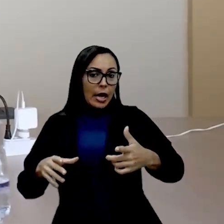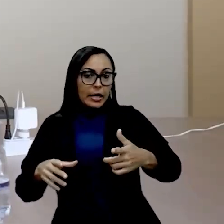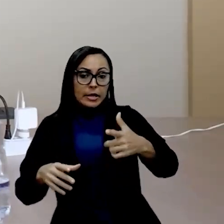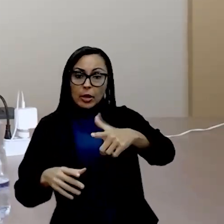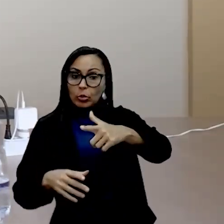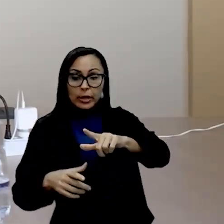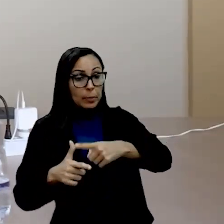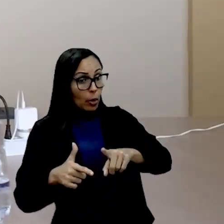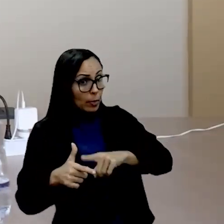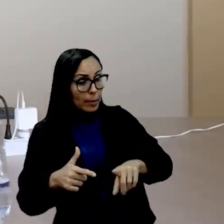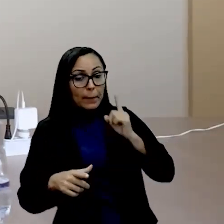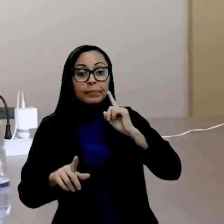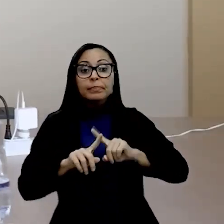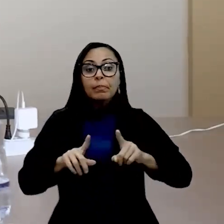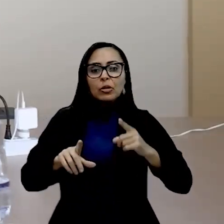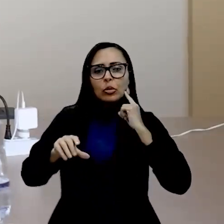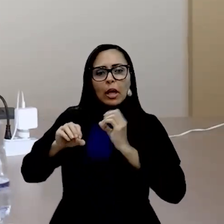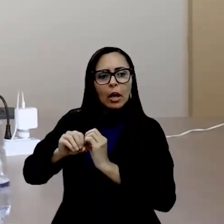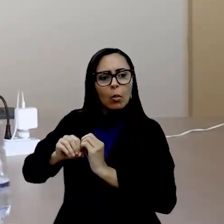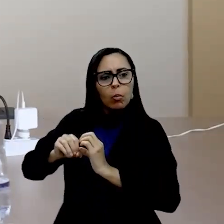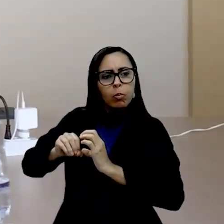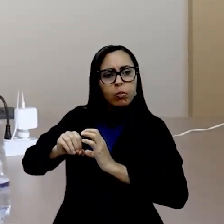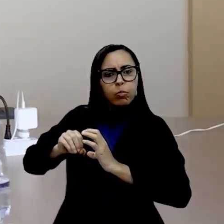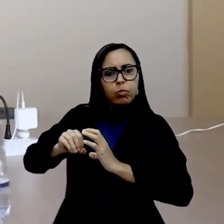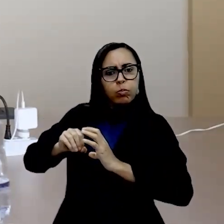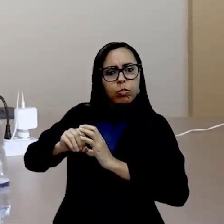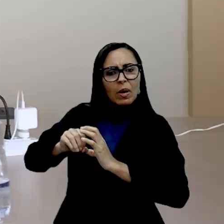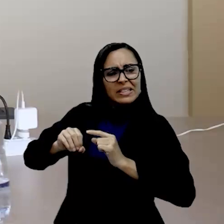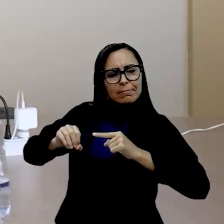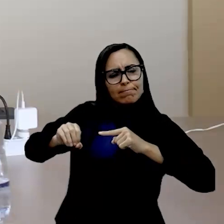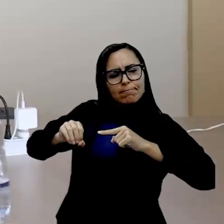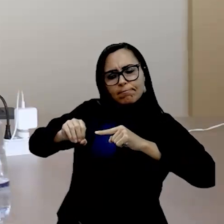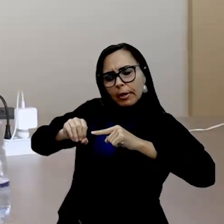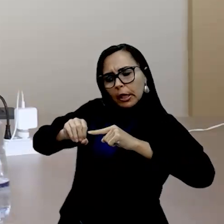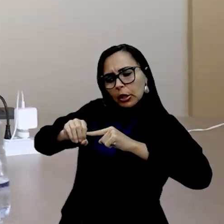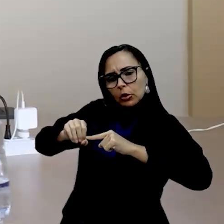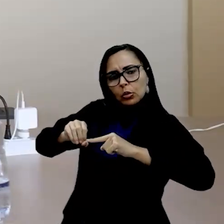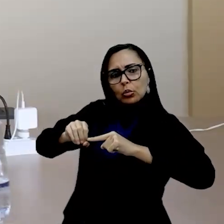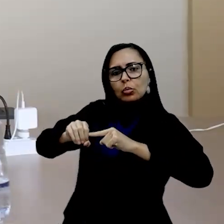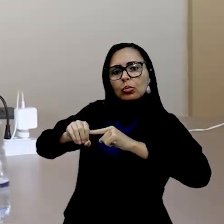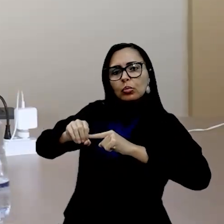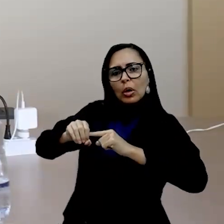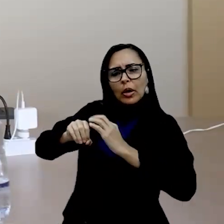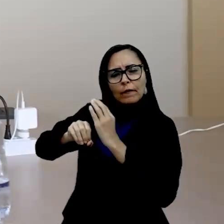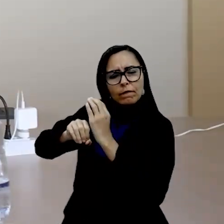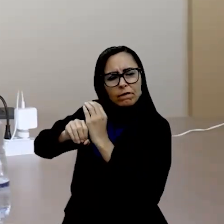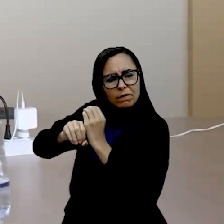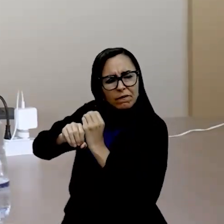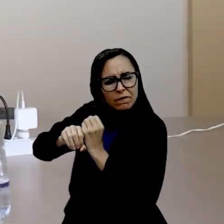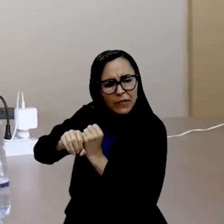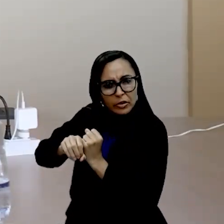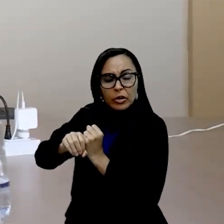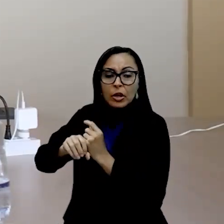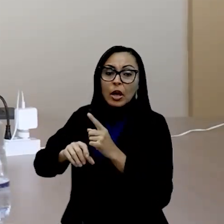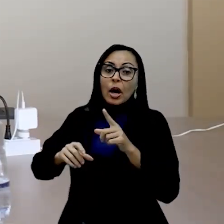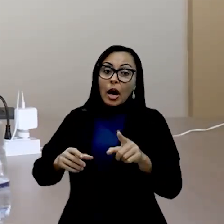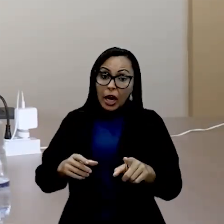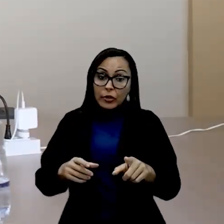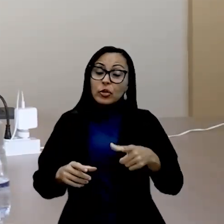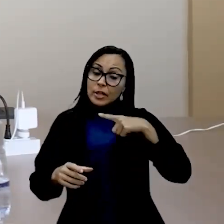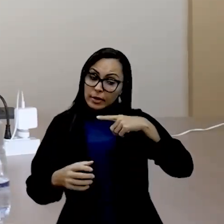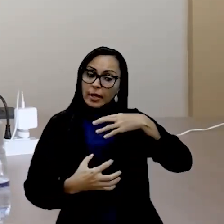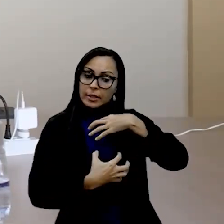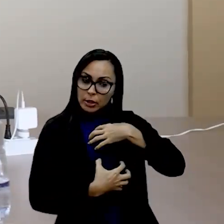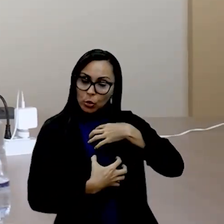Mas quando ela cresce, né, intrauretral, dentro da uretra, fechando o canal, então você tem sintomas, que